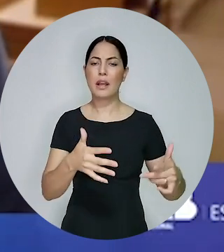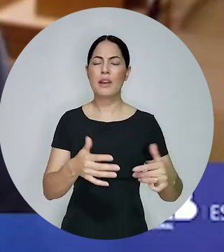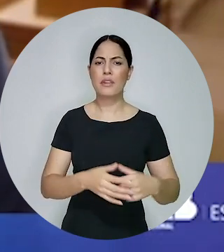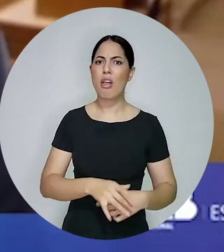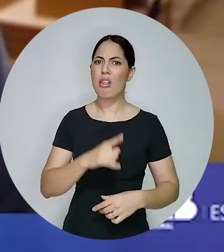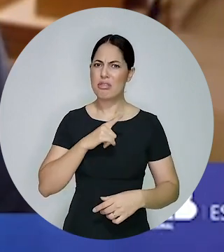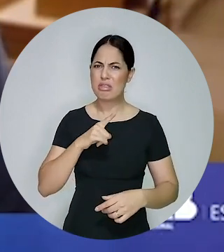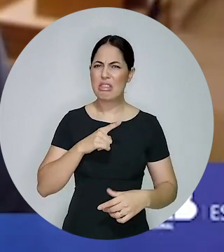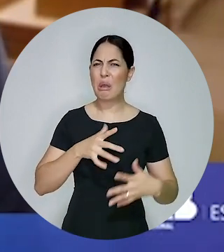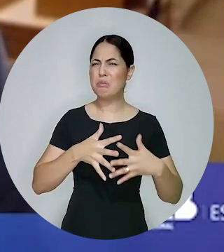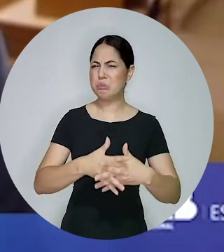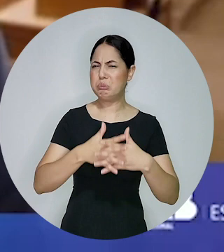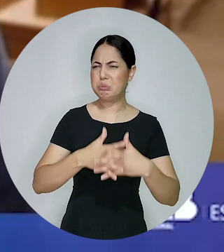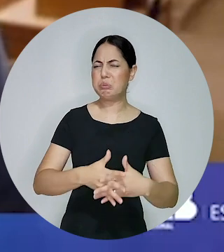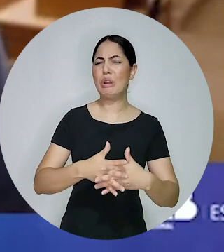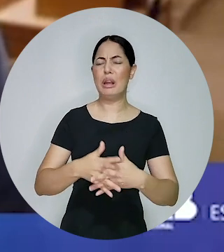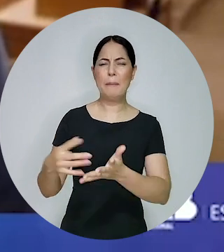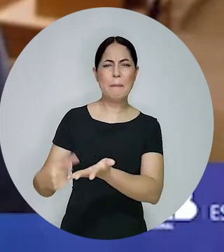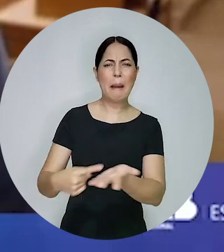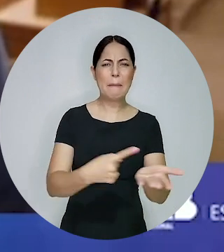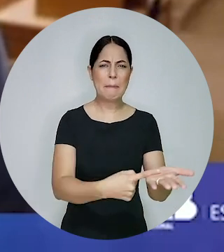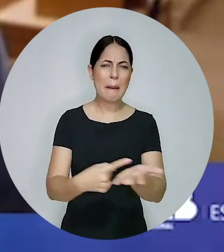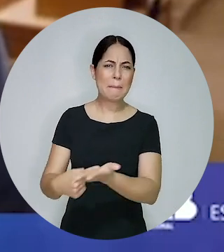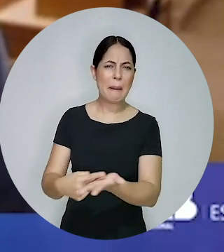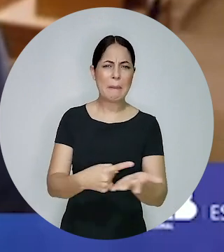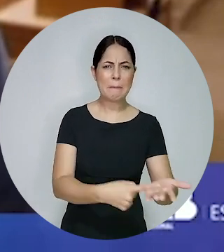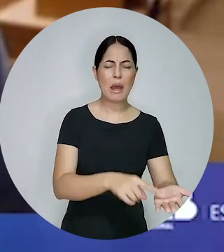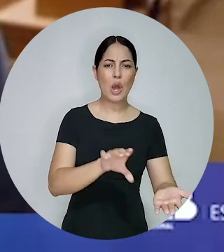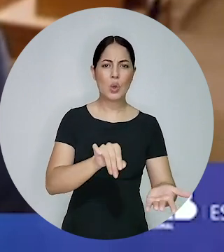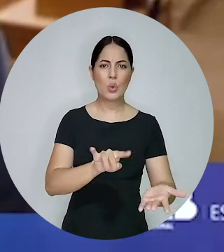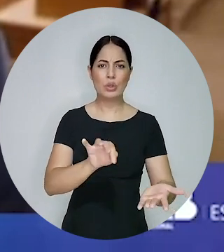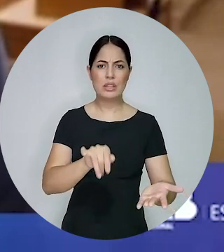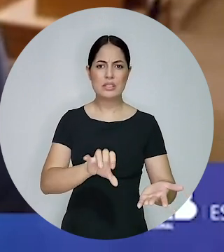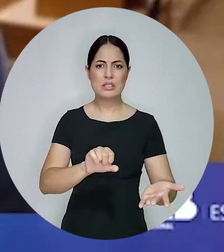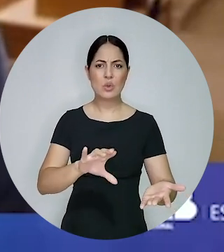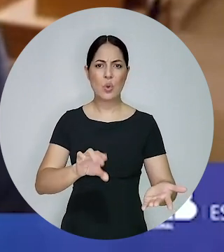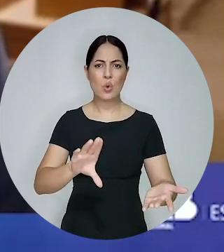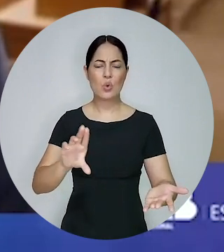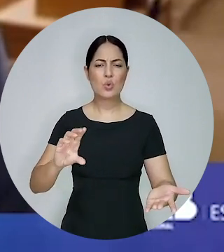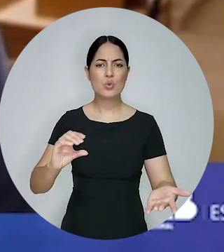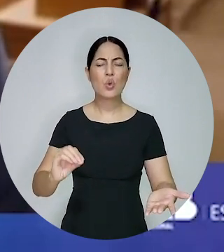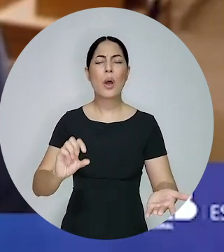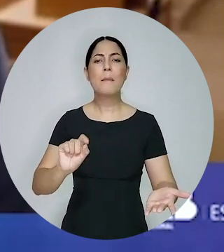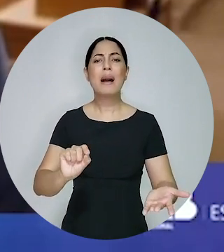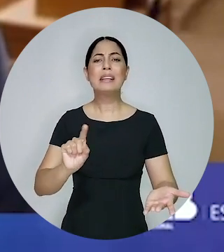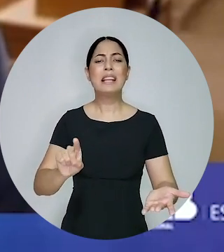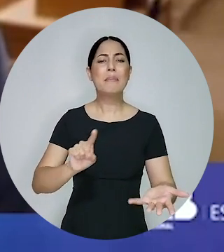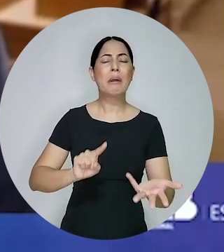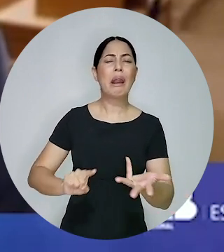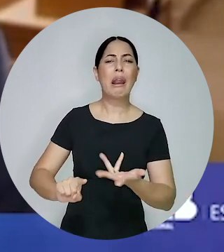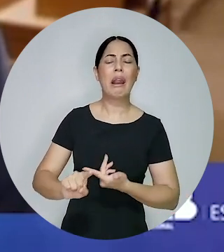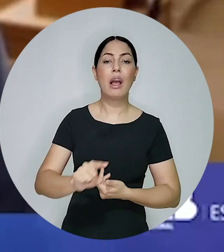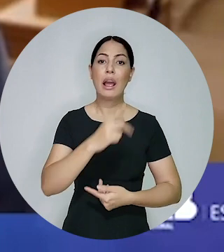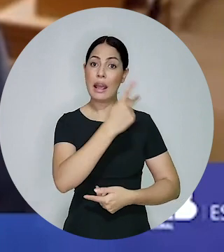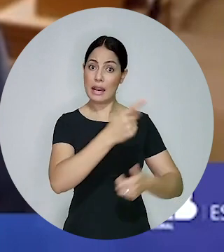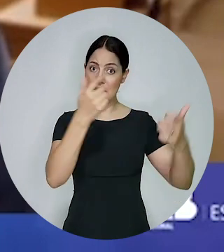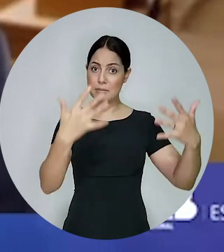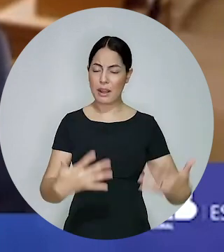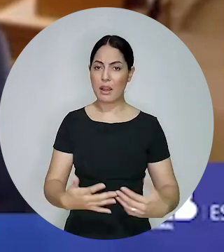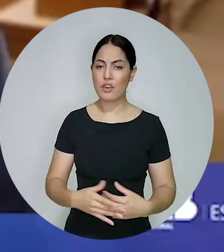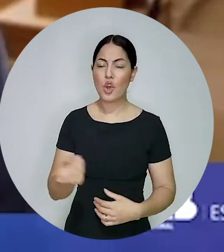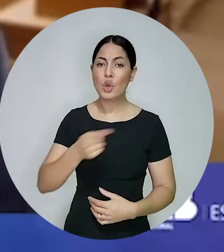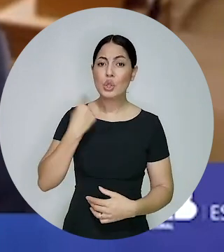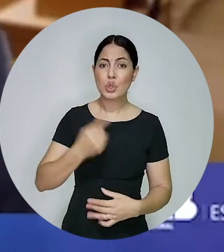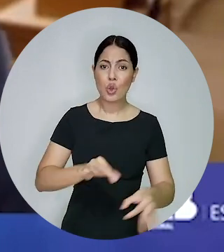contencioso desfigura a nossa administração da justiça em todos os seus fundamentos. A nossa administração da